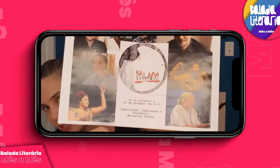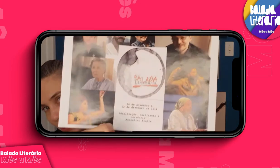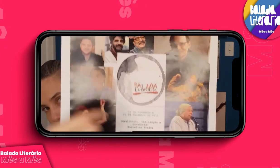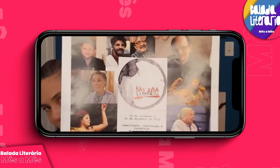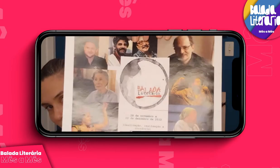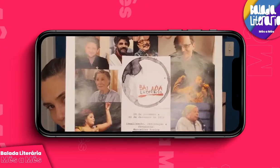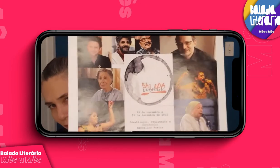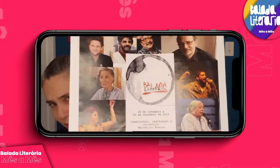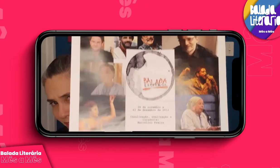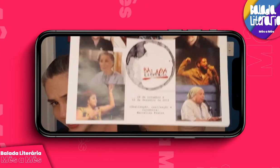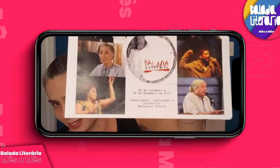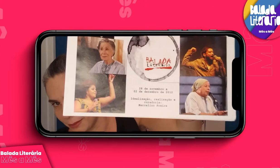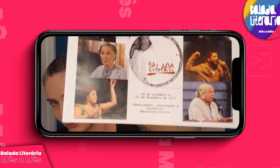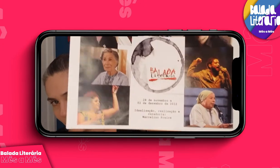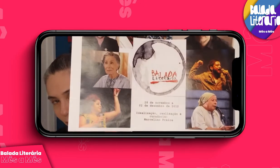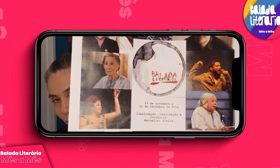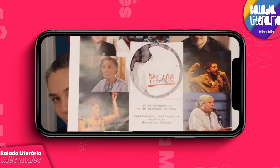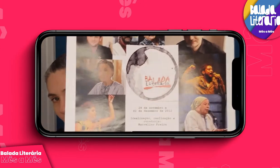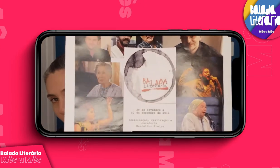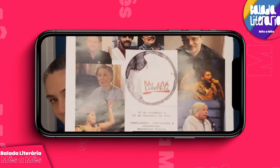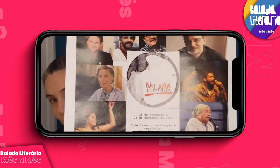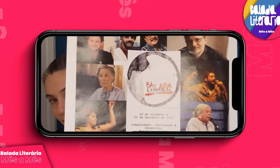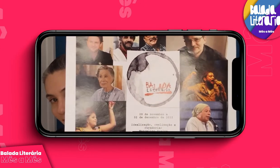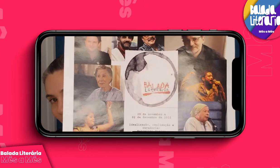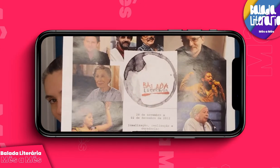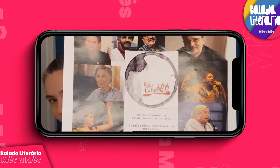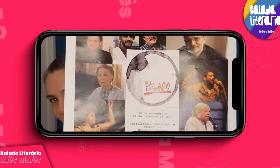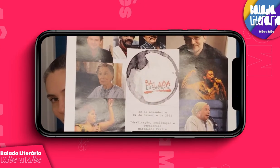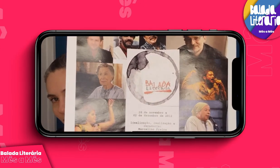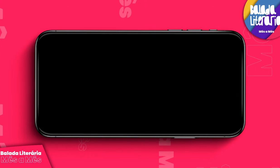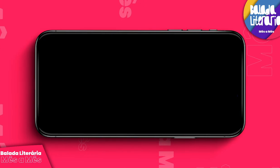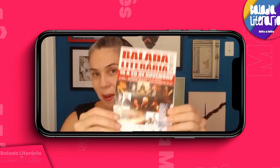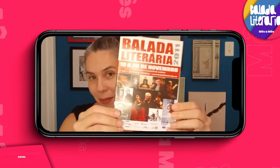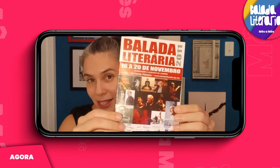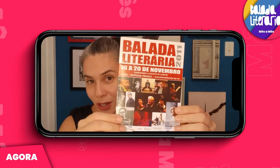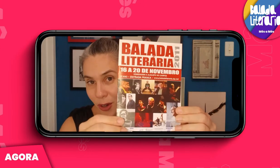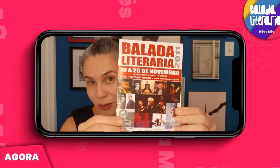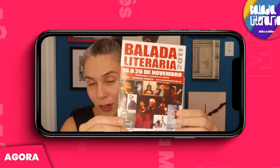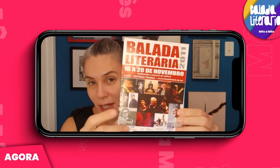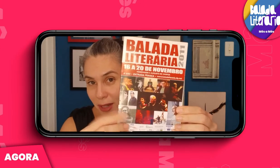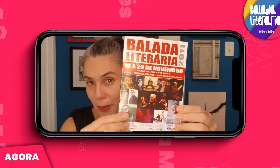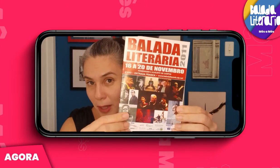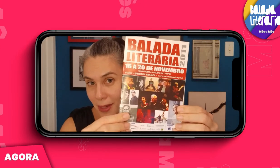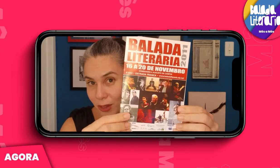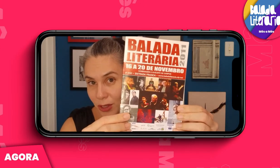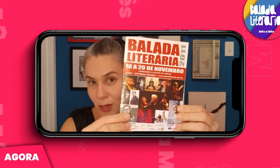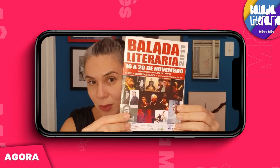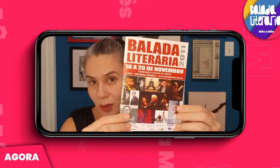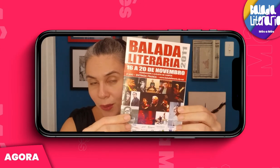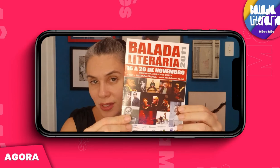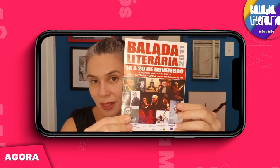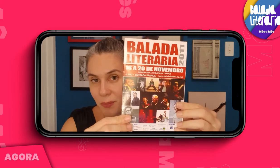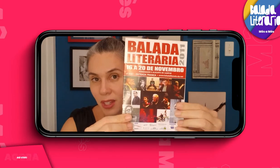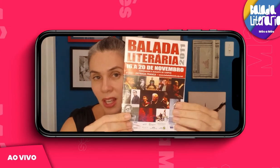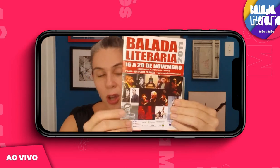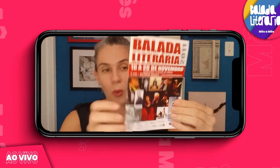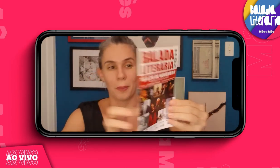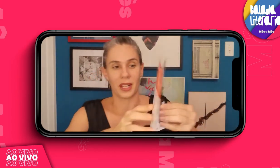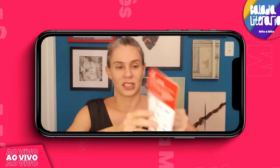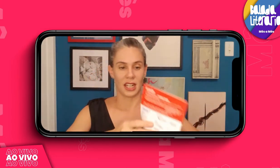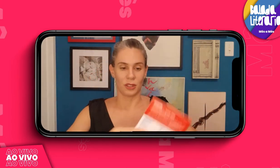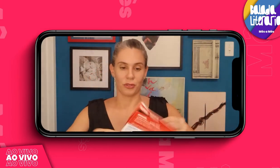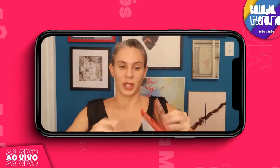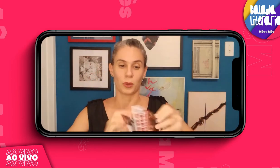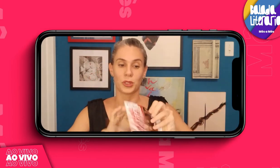né, faziam parte da história do evento, aqui, enfim, um pequeno recorte. Mas, ó, folhetos da programação de 2011.